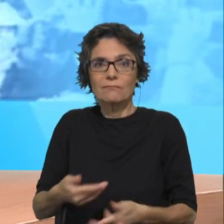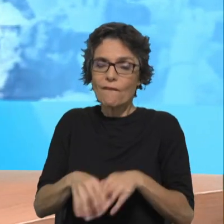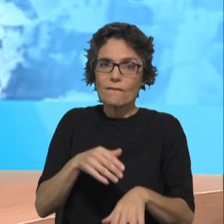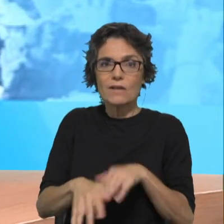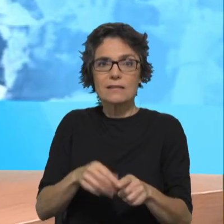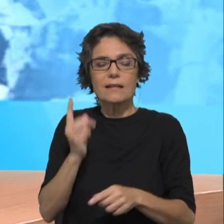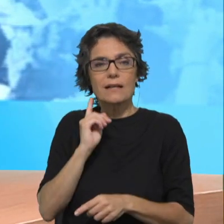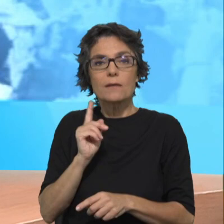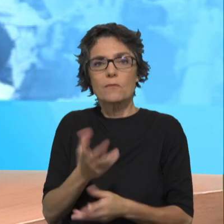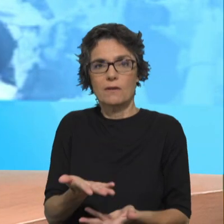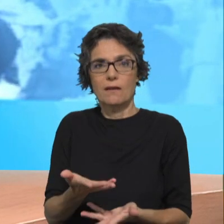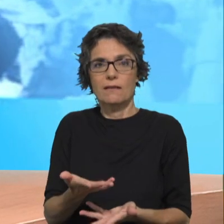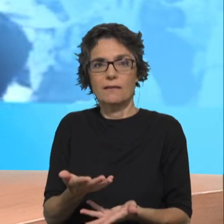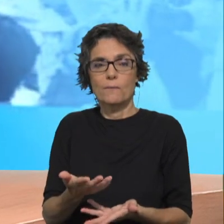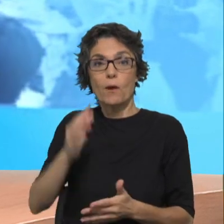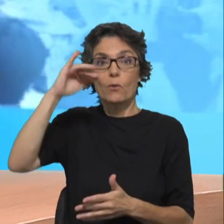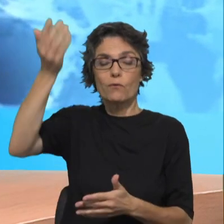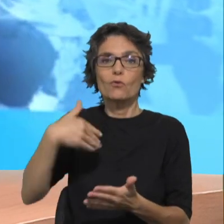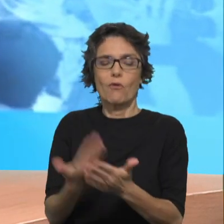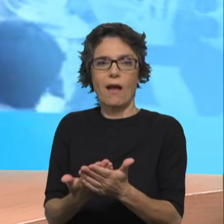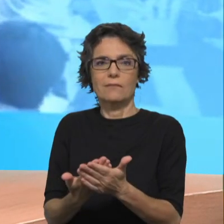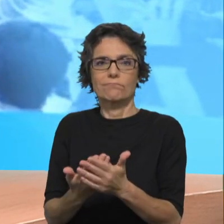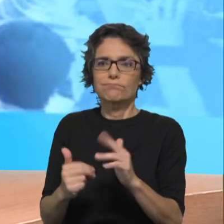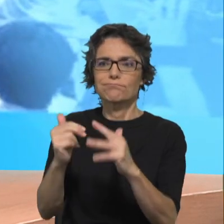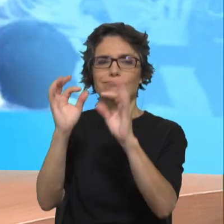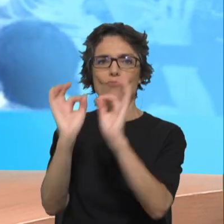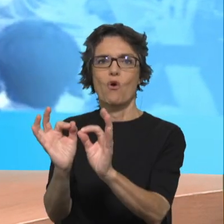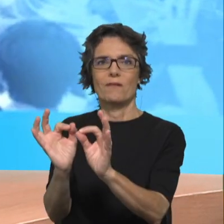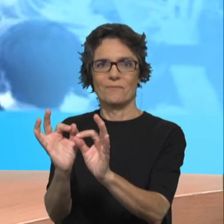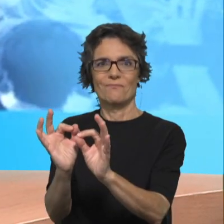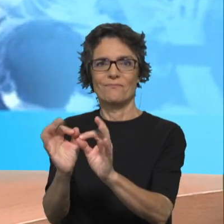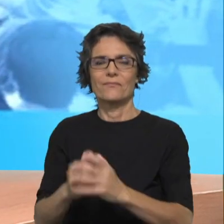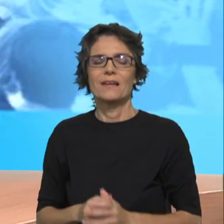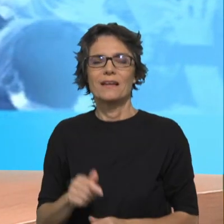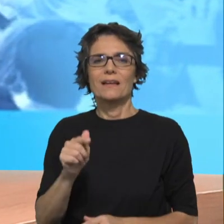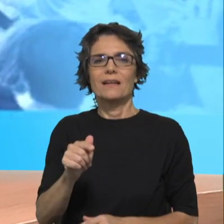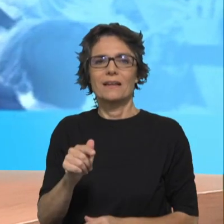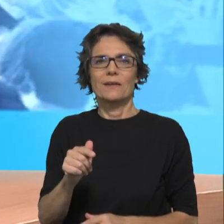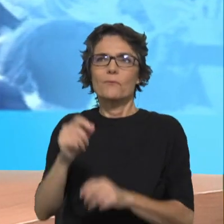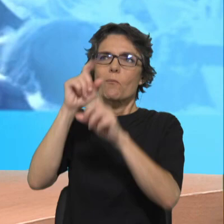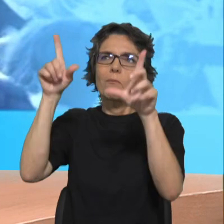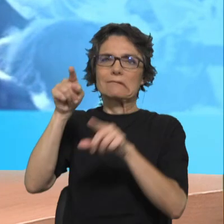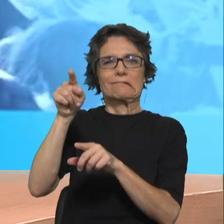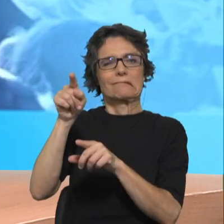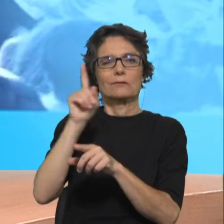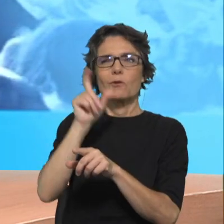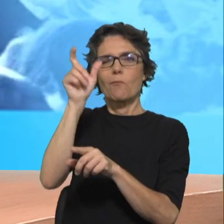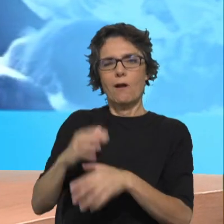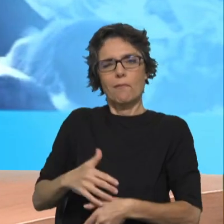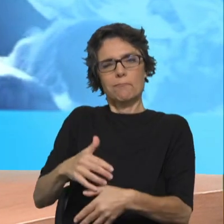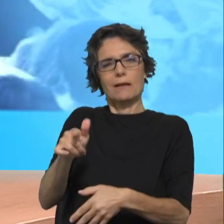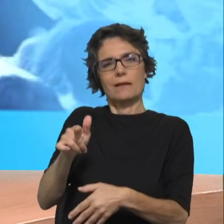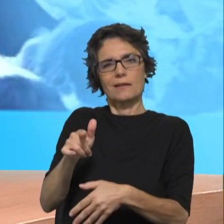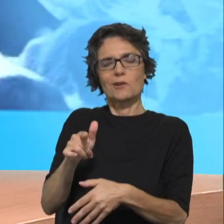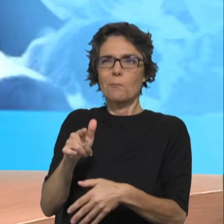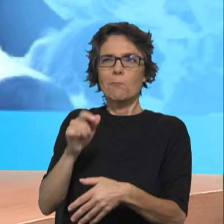que esse futuro possa já ser uma realidade, marque já a sua vida. E isso parece-me uma imagem bonita, adequada para